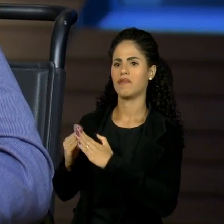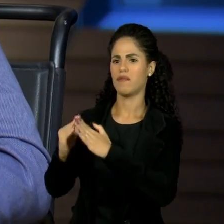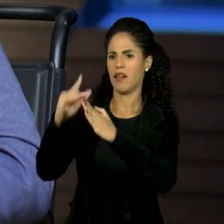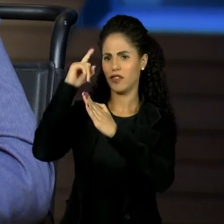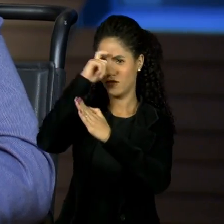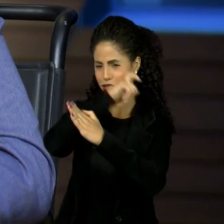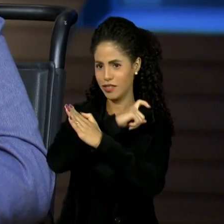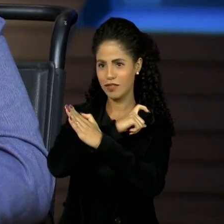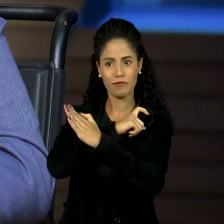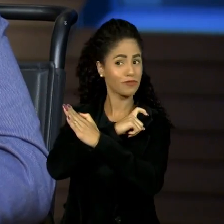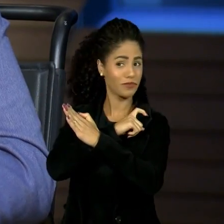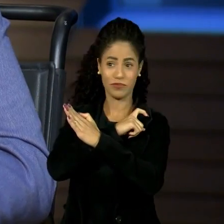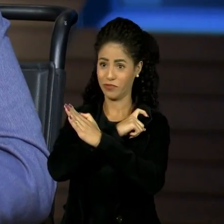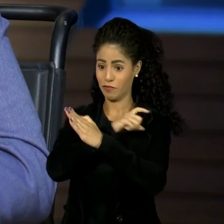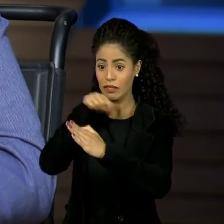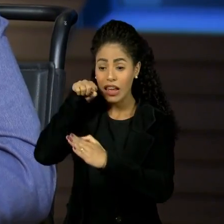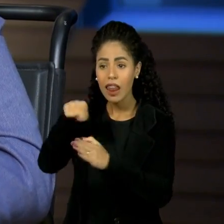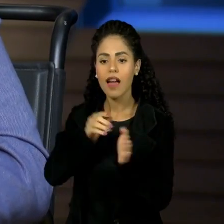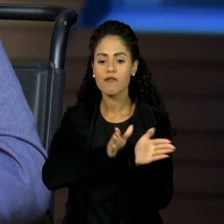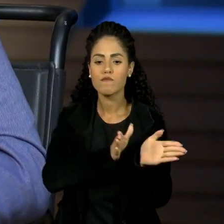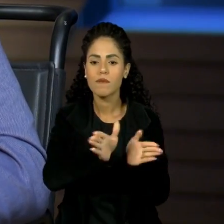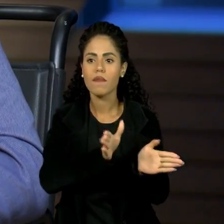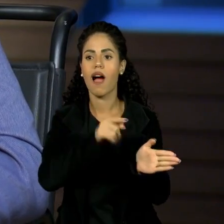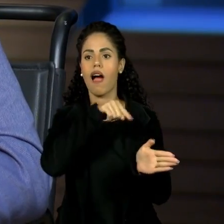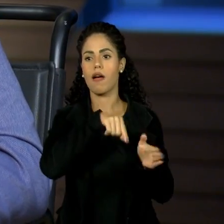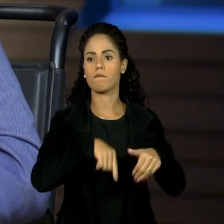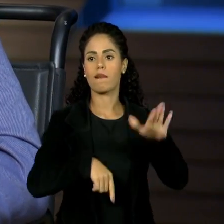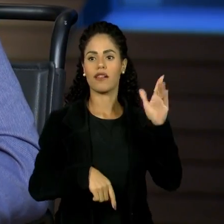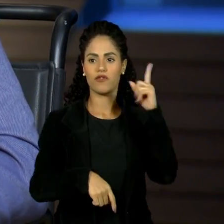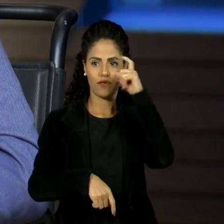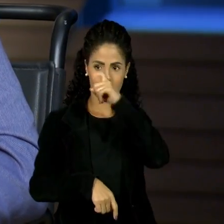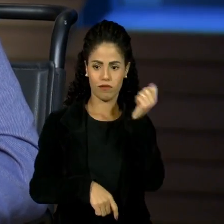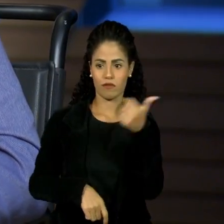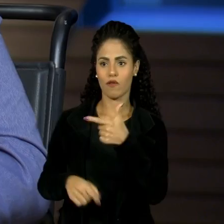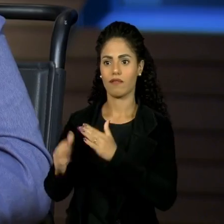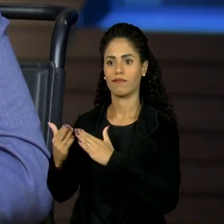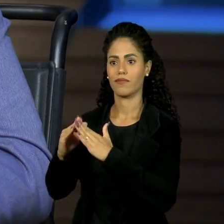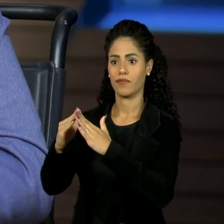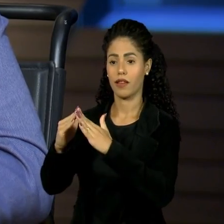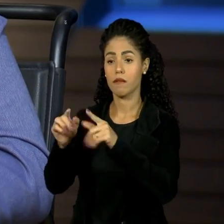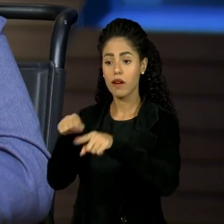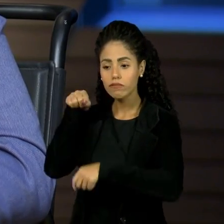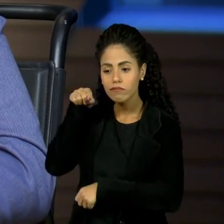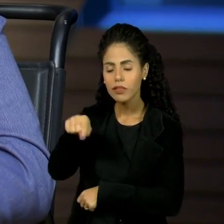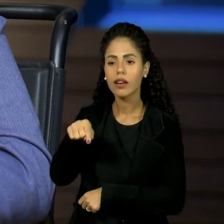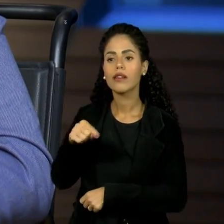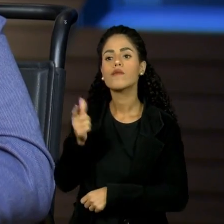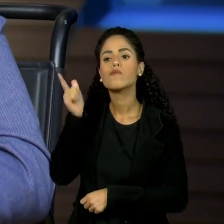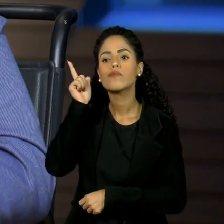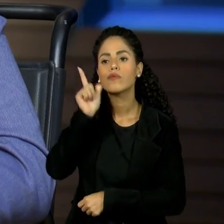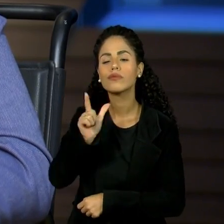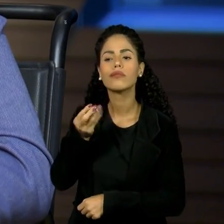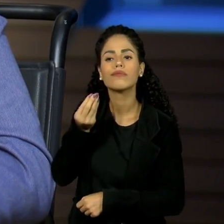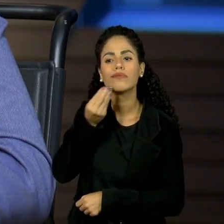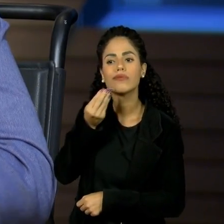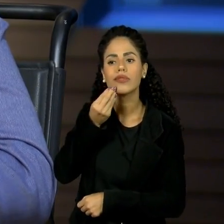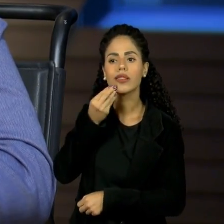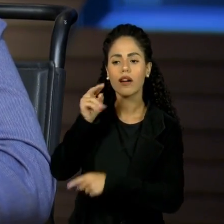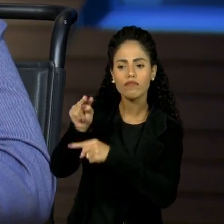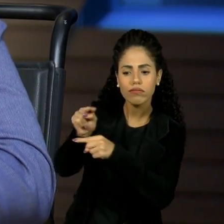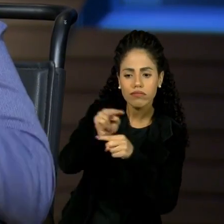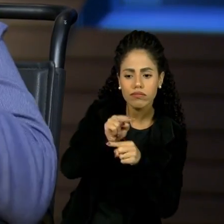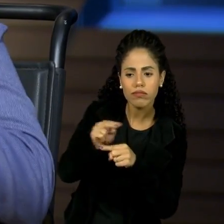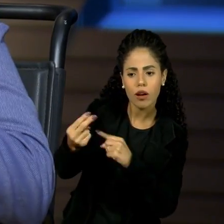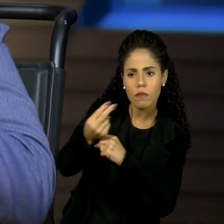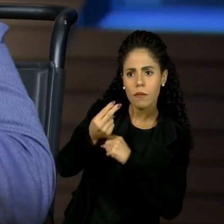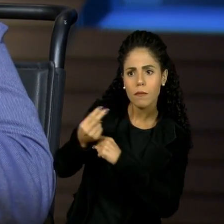difícil. O acesso aos bens públicos é mais difícil. Mas o acesso ao capital social, se eu for